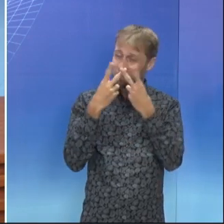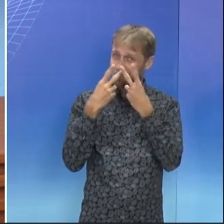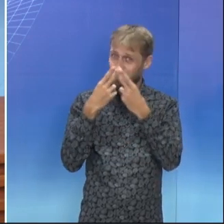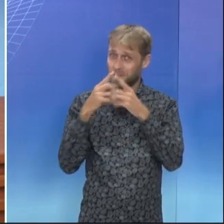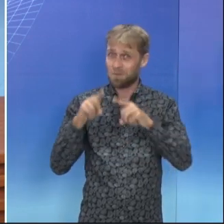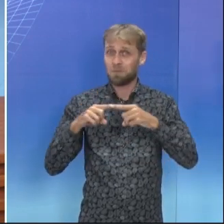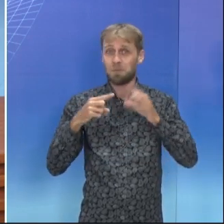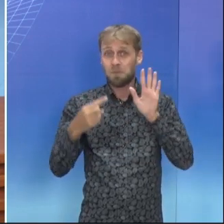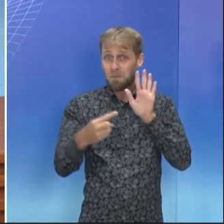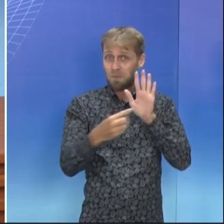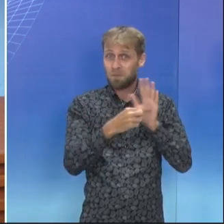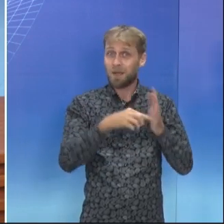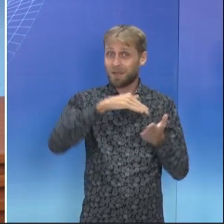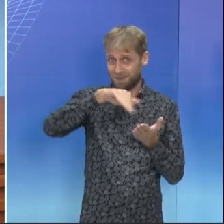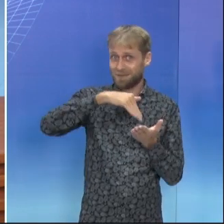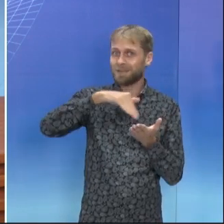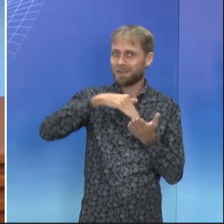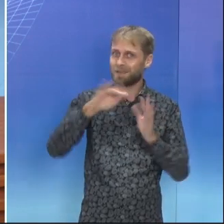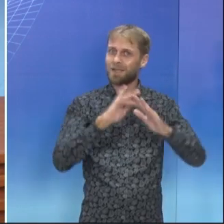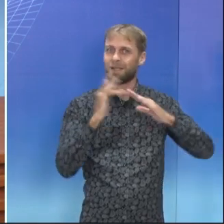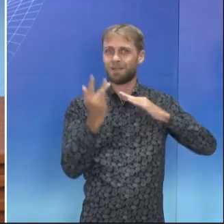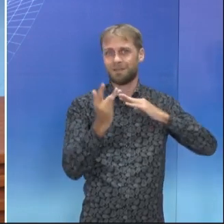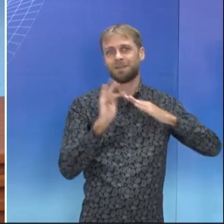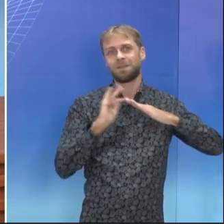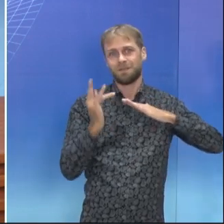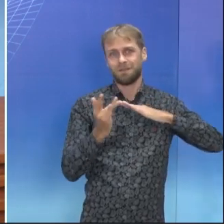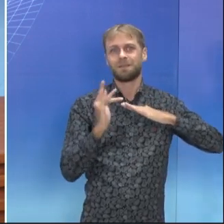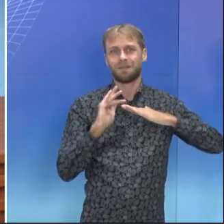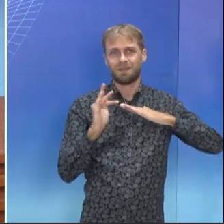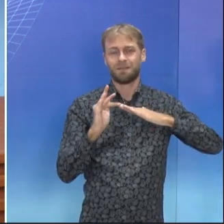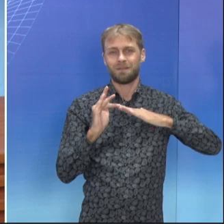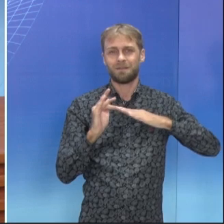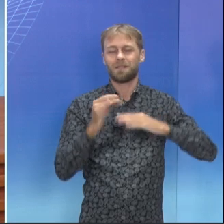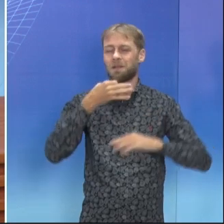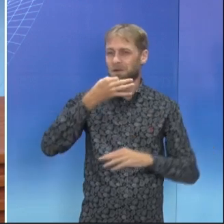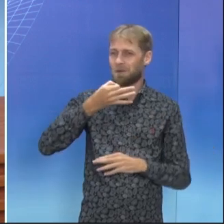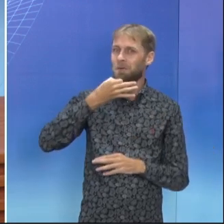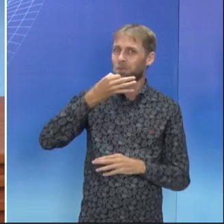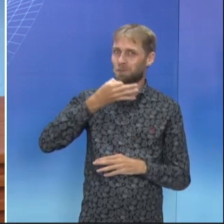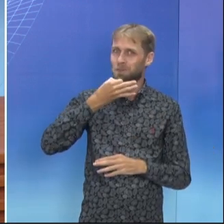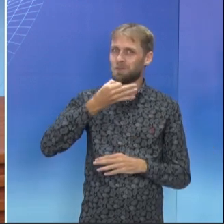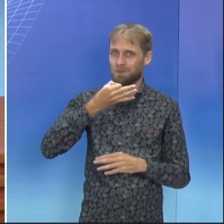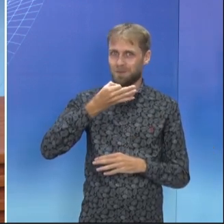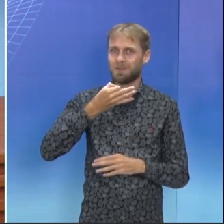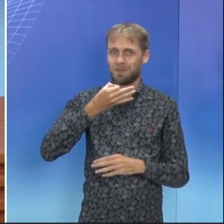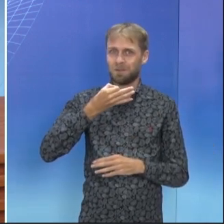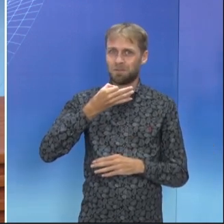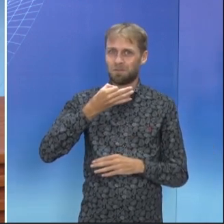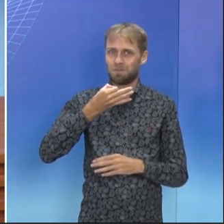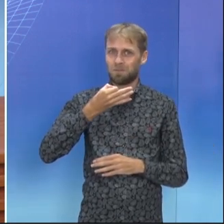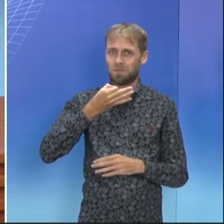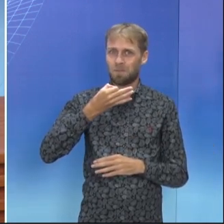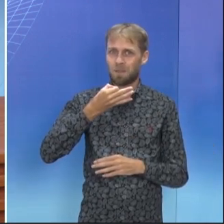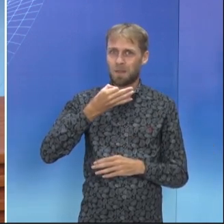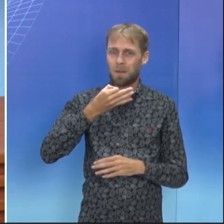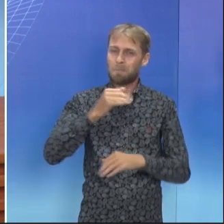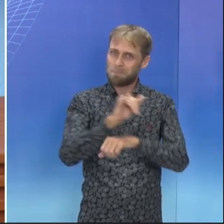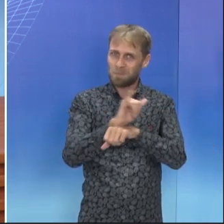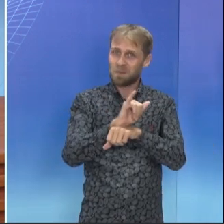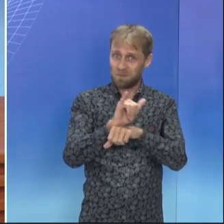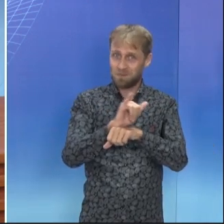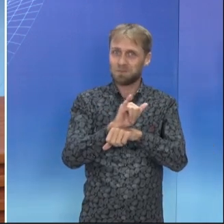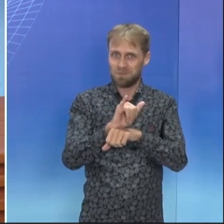paguei, marquem a SEDUC nas redes sociais e façam os comentários aqui